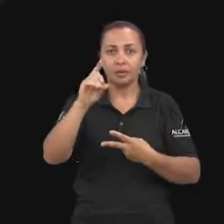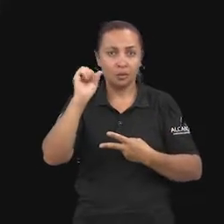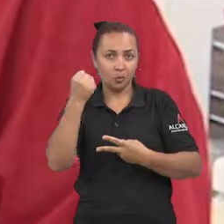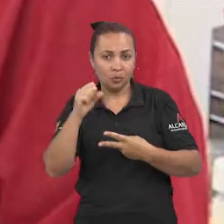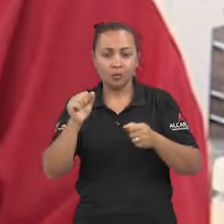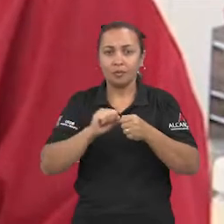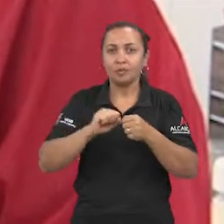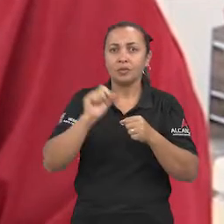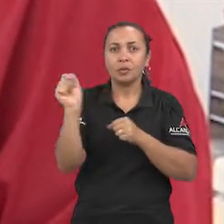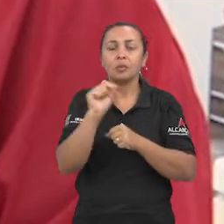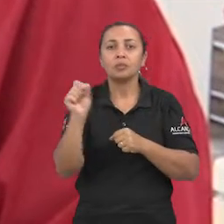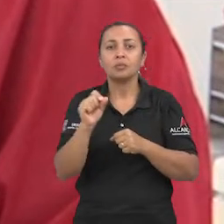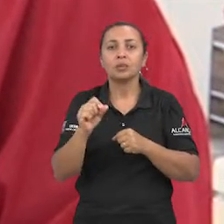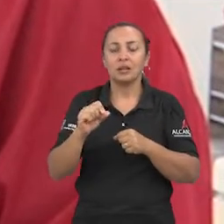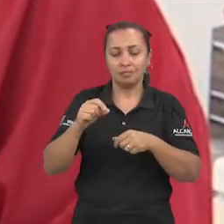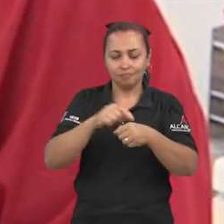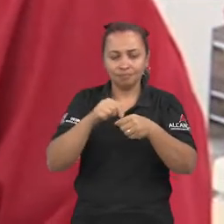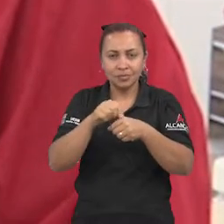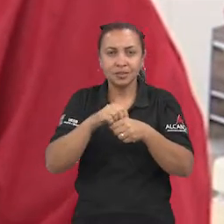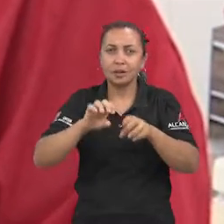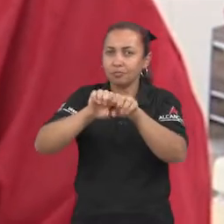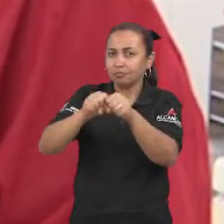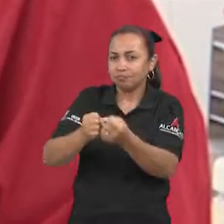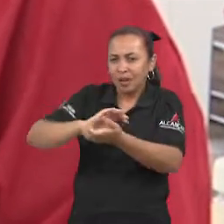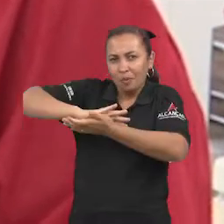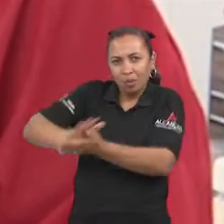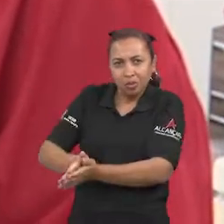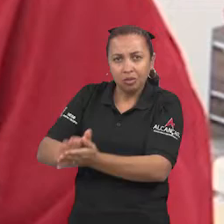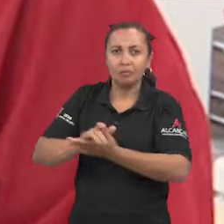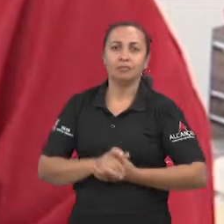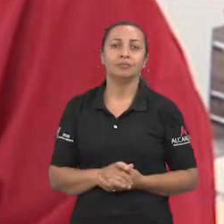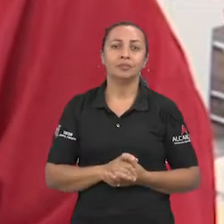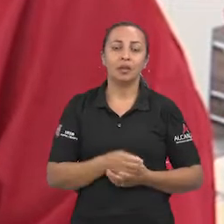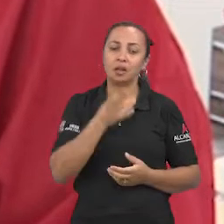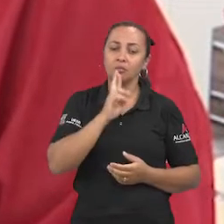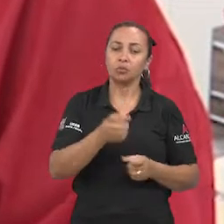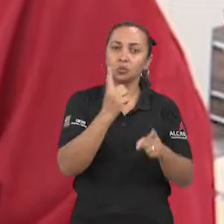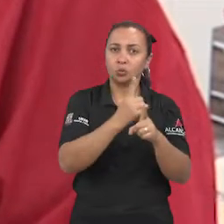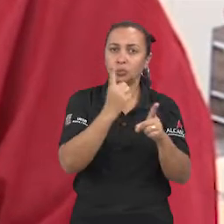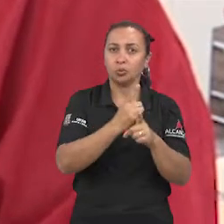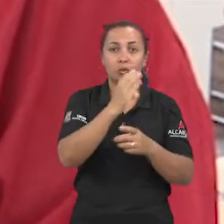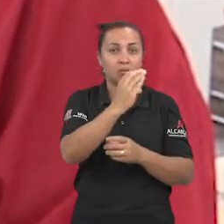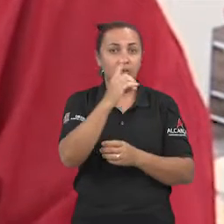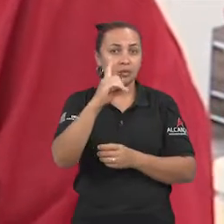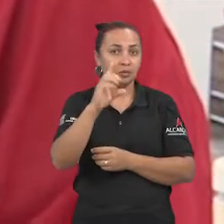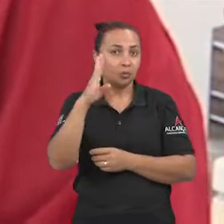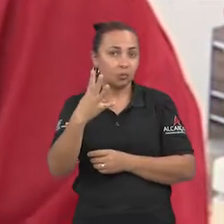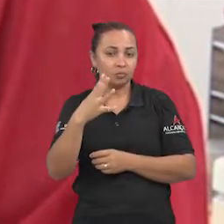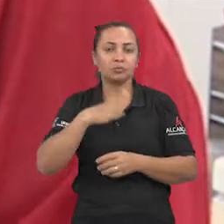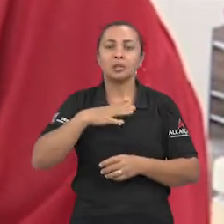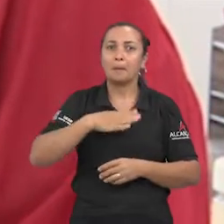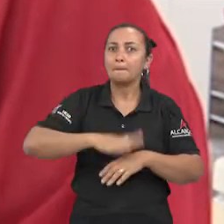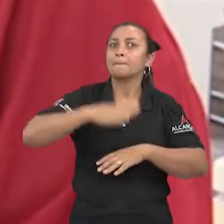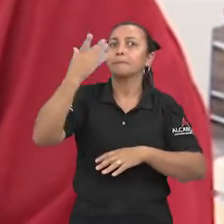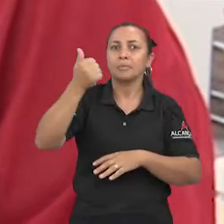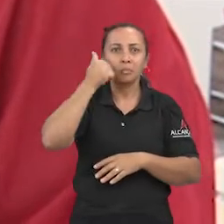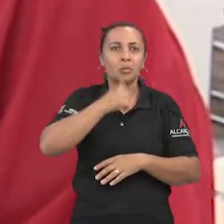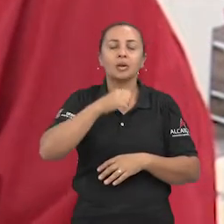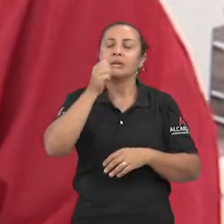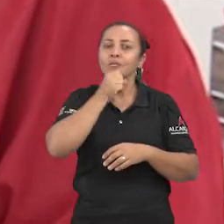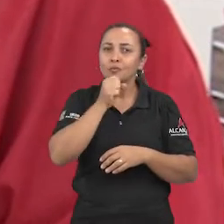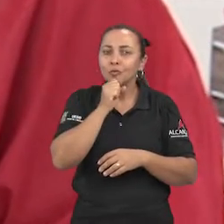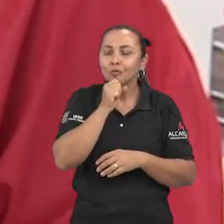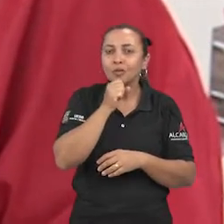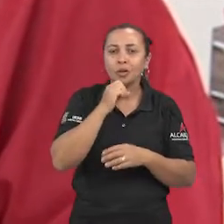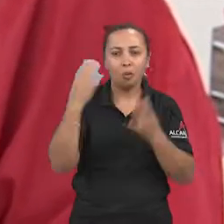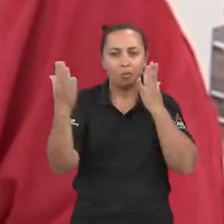destruída. Nos resultados encontrados, o CD4 foi maior em mulheres idosas, quando comparado com os homens, e o CD8